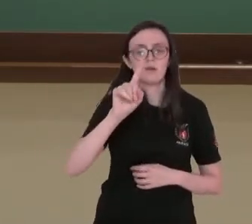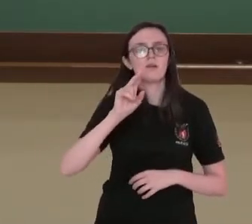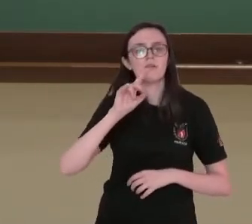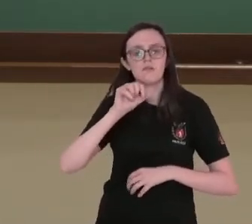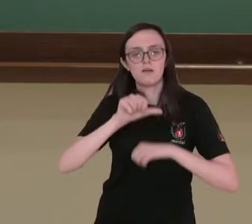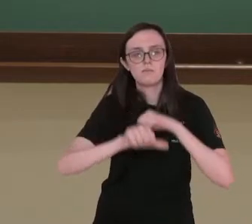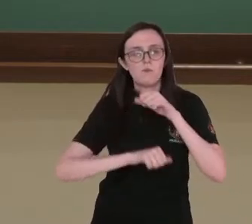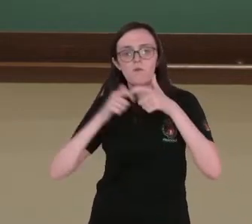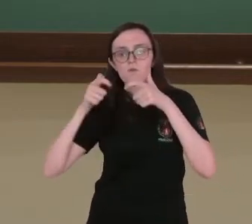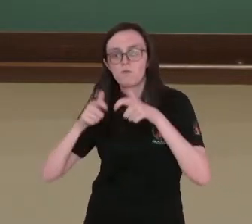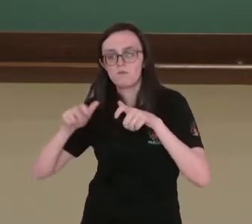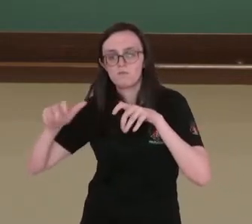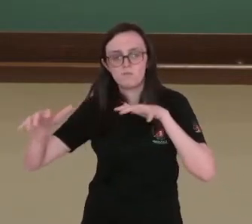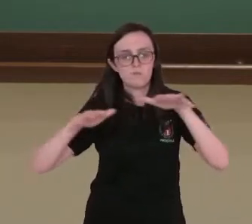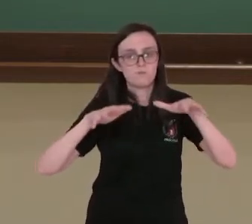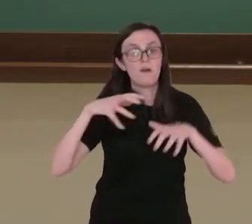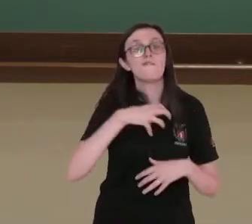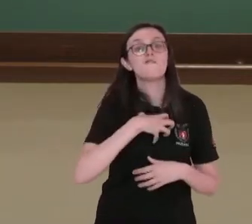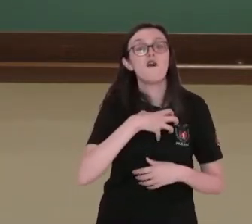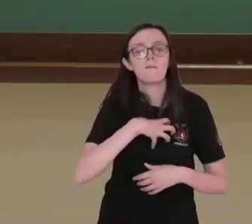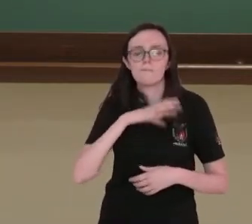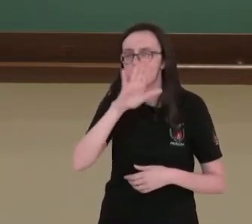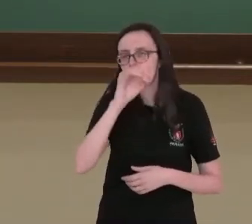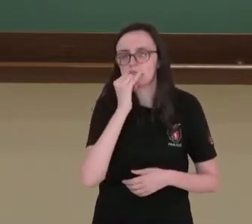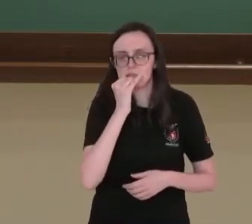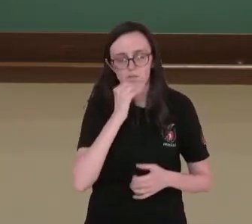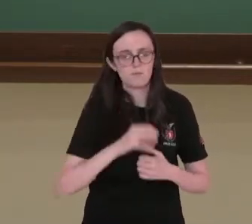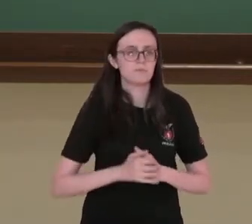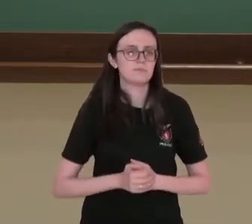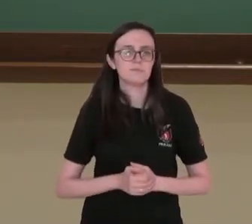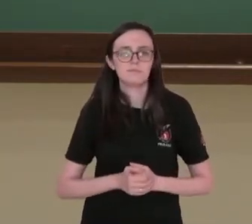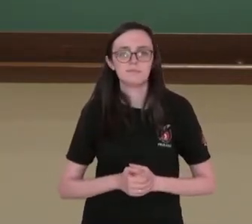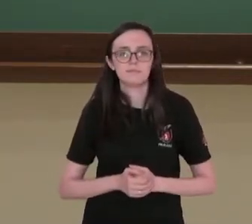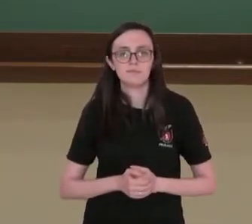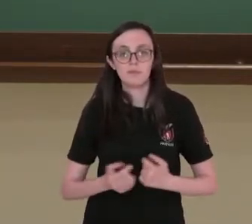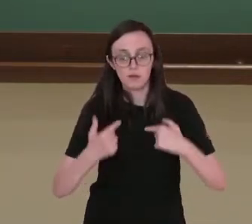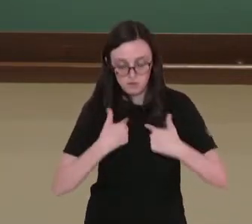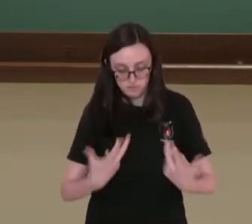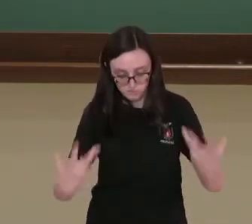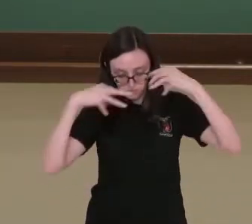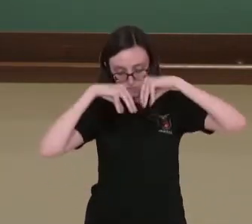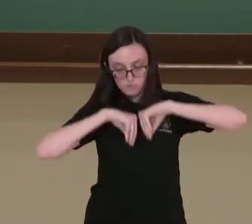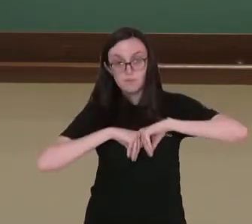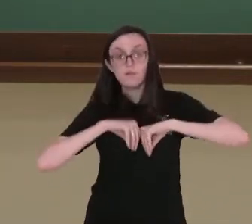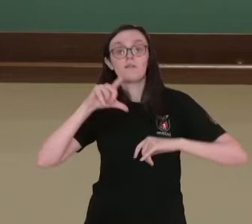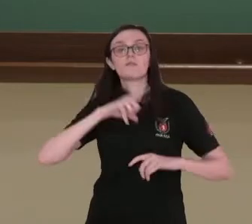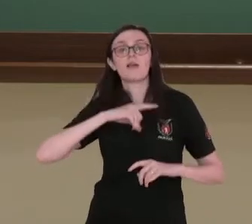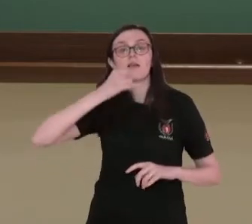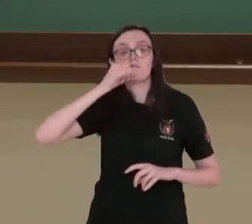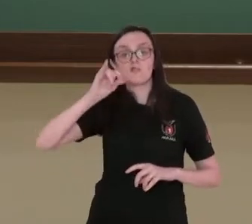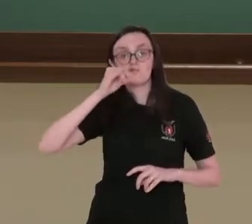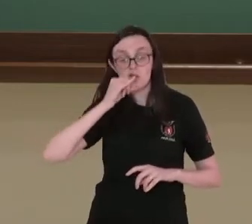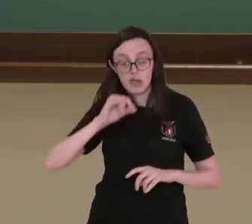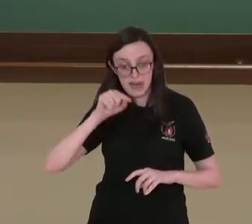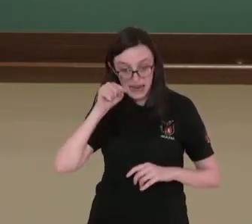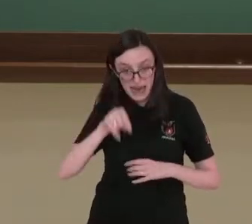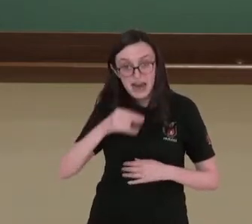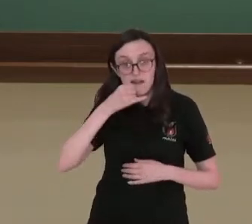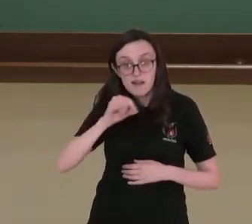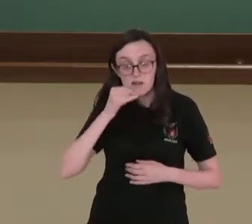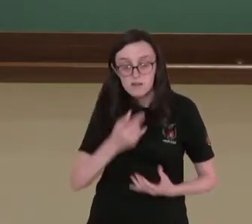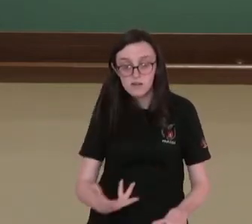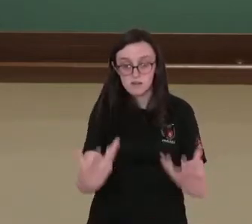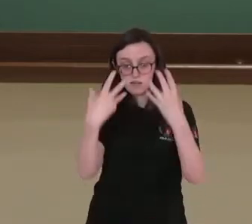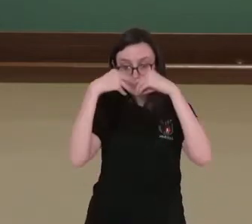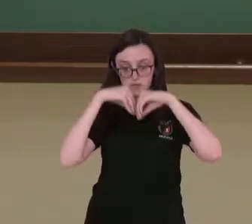mudando de lugar e de forma. Por exemplo, eu, dentro de mim, eu tenho energia. E essa energia, ela um